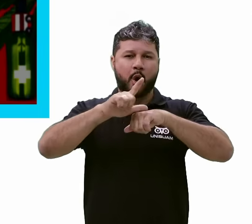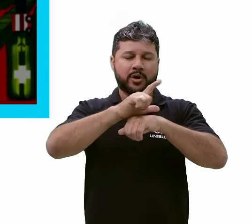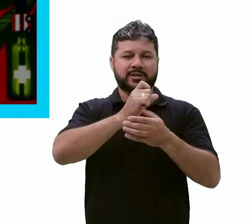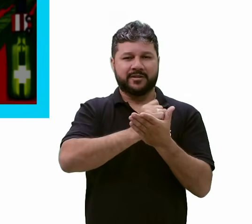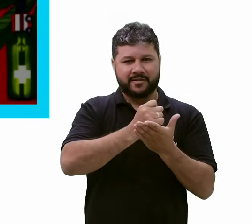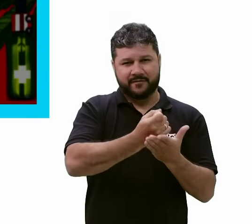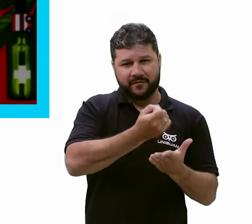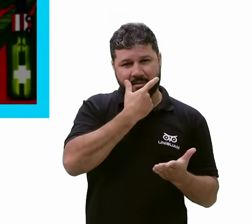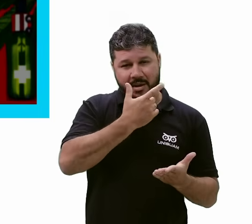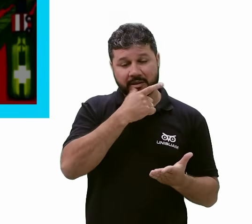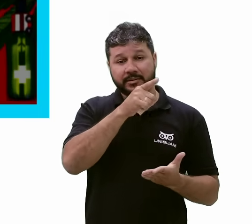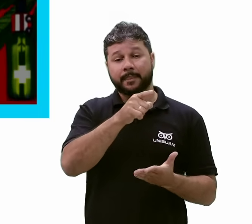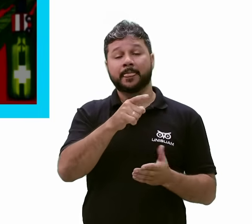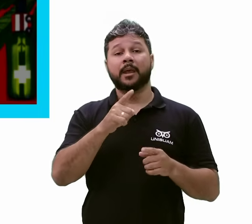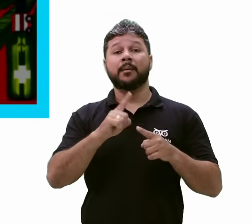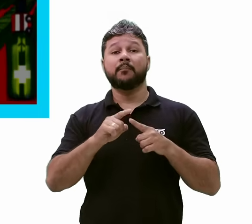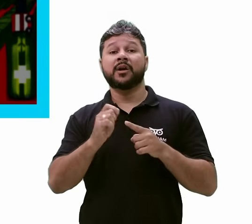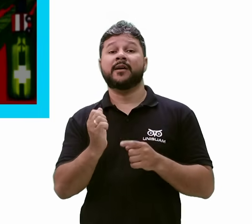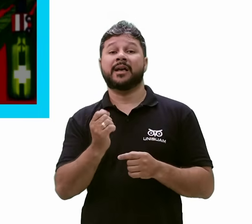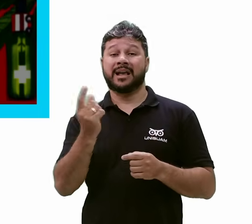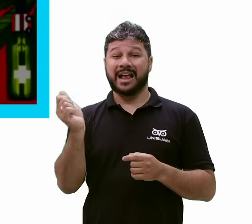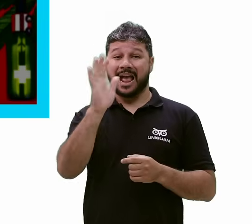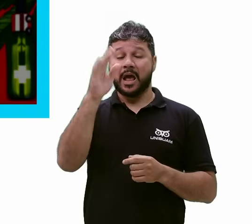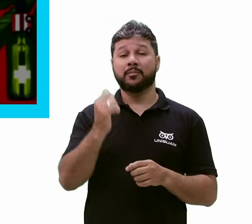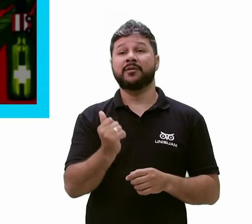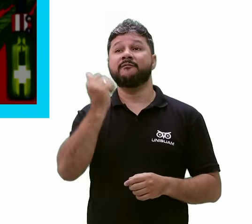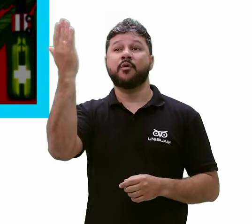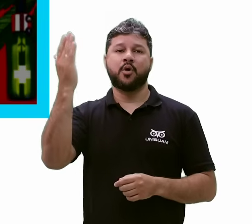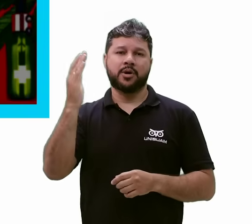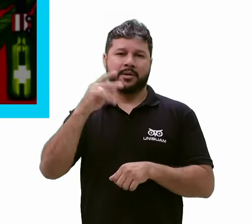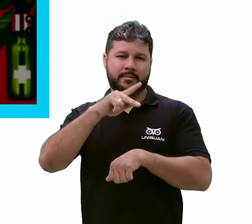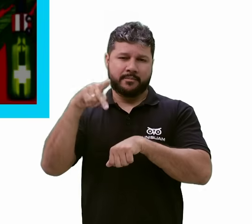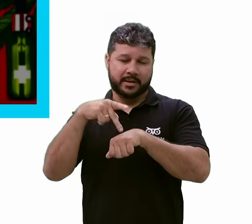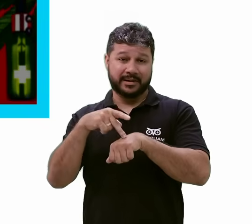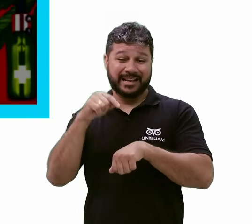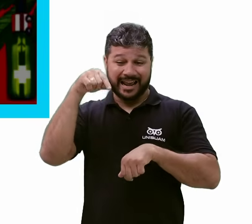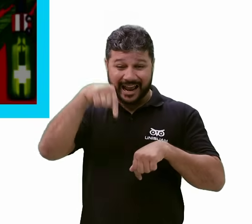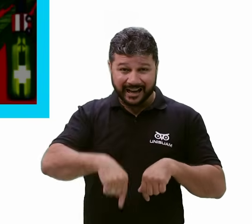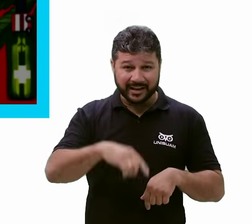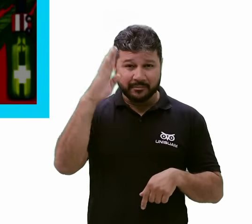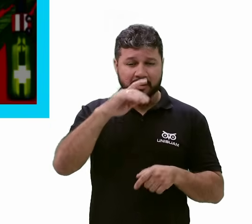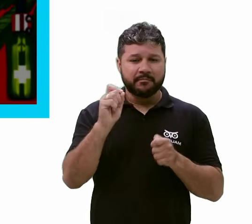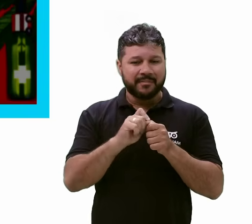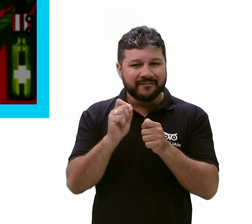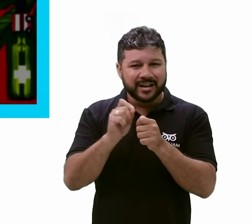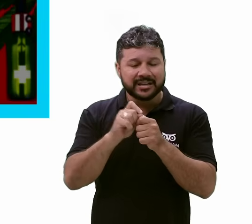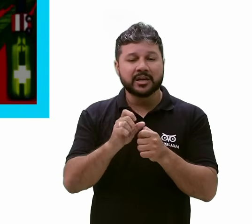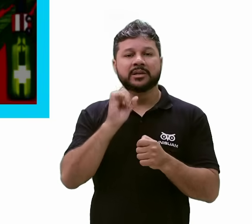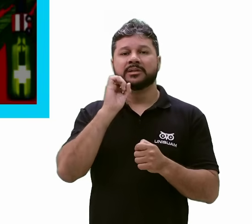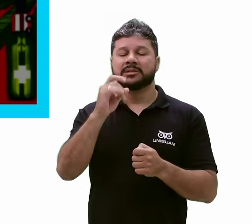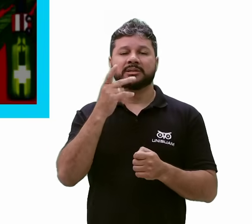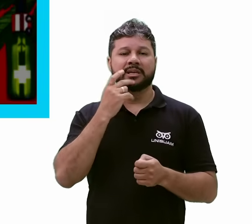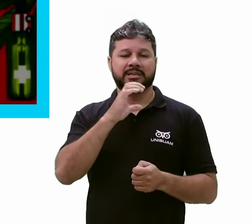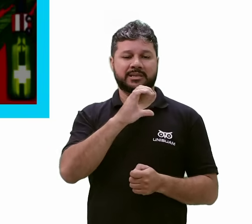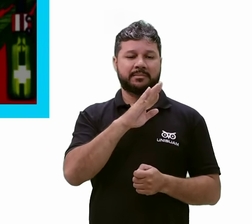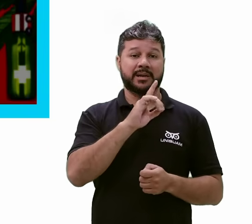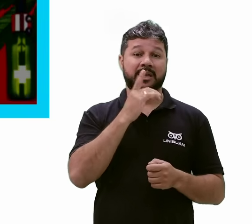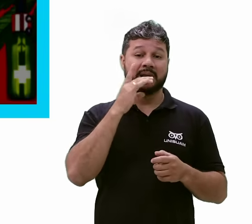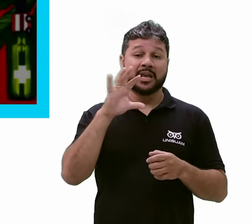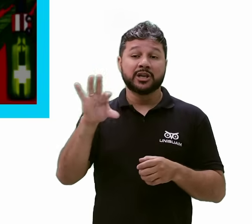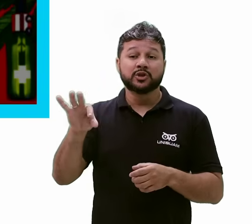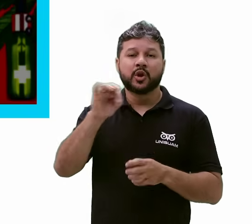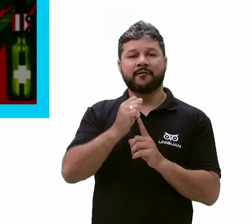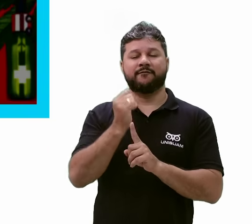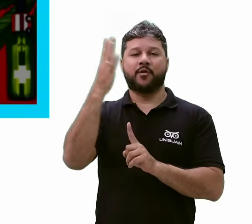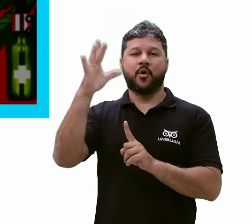farmácias, tá? E tem esse custo porque vem fora do Brasil, porque dentro do Brasil, para produzir a medicação, só se recebesse